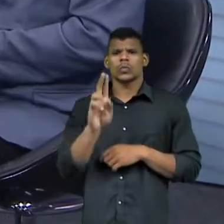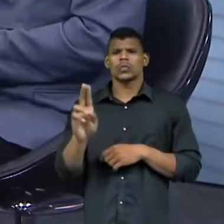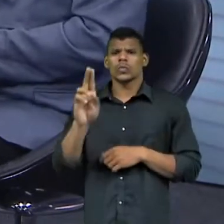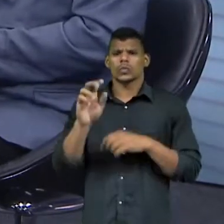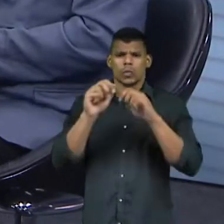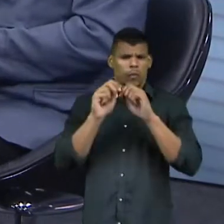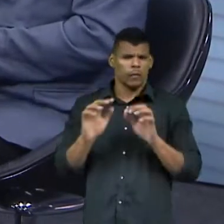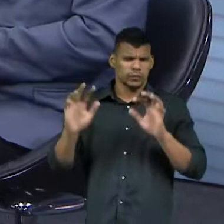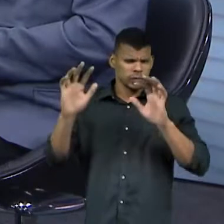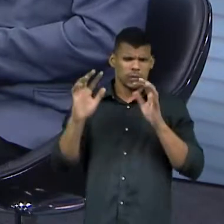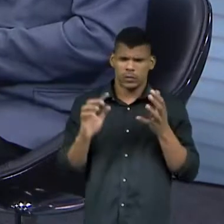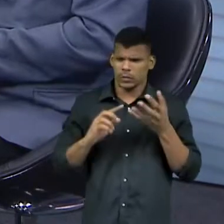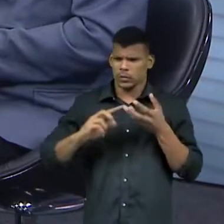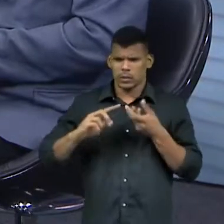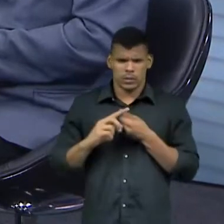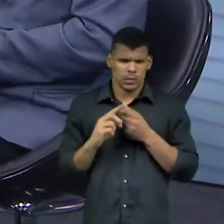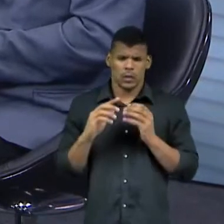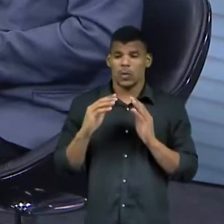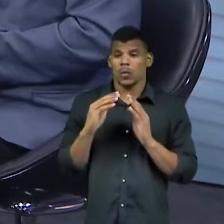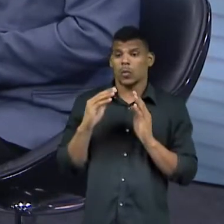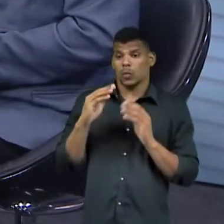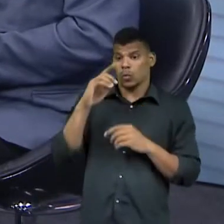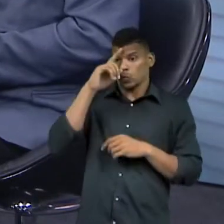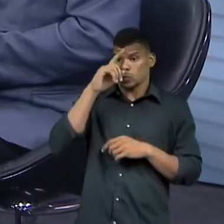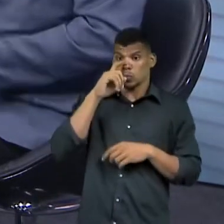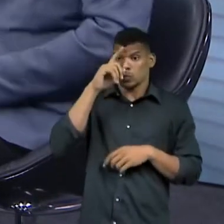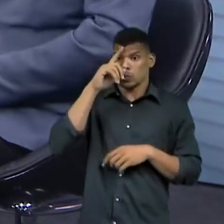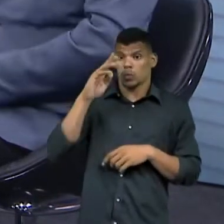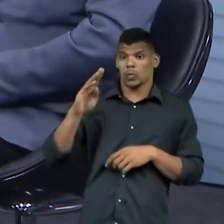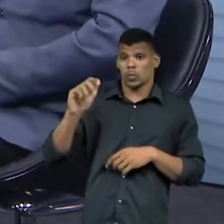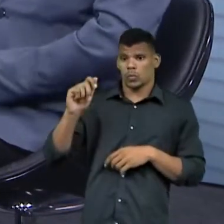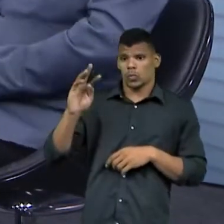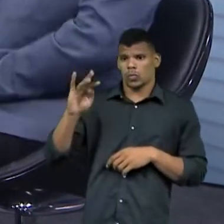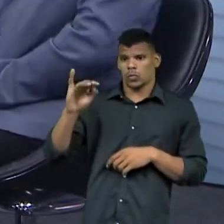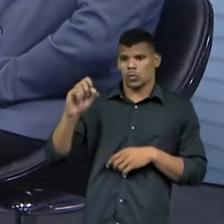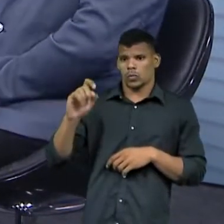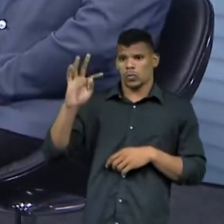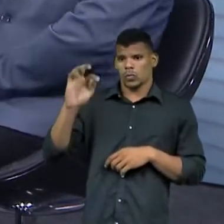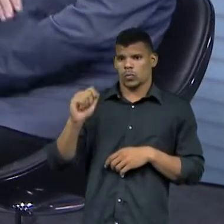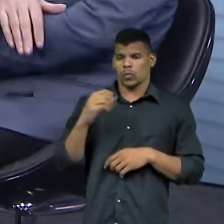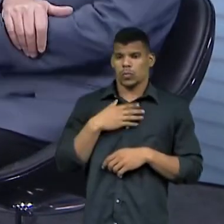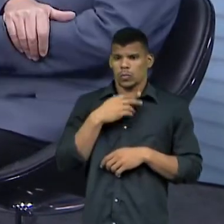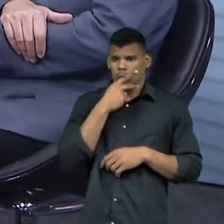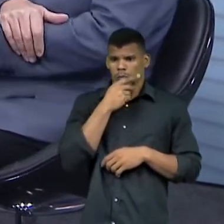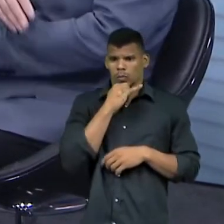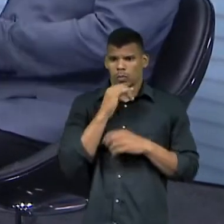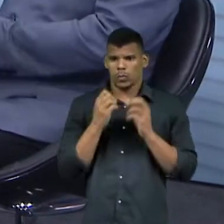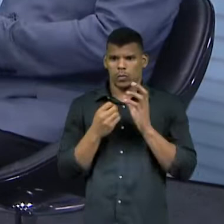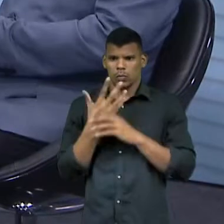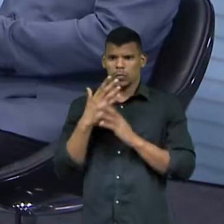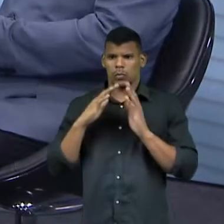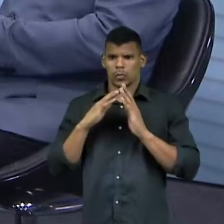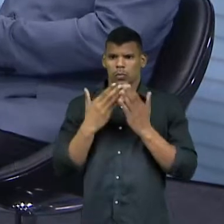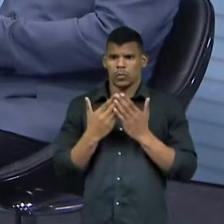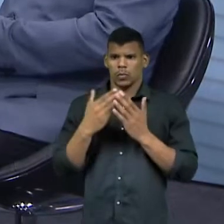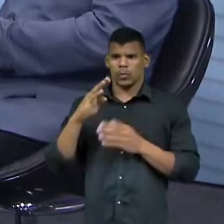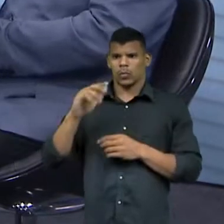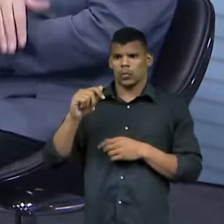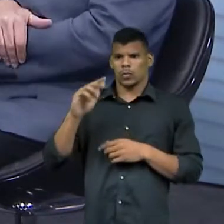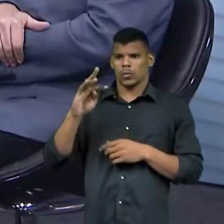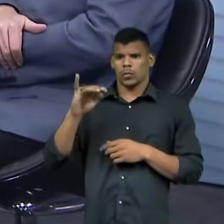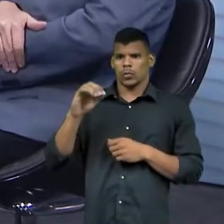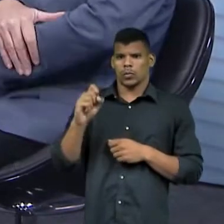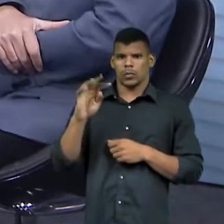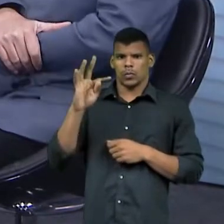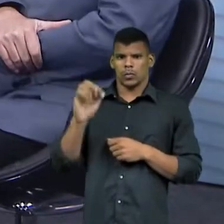Federal Hospital Batista Ele veio ele veio para o Ceará para fundar oal Batista e meu pai para fundar o Colégio Batista seu pai que é o Samuel de agá